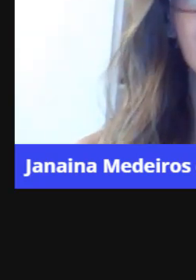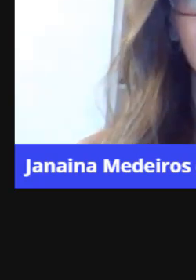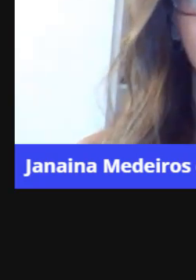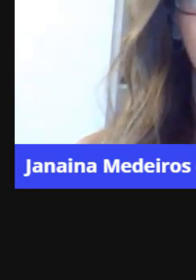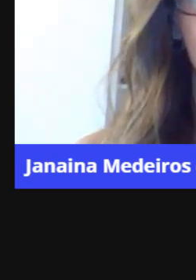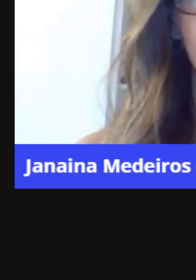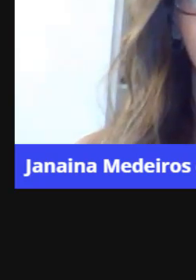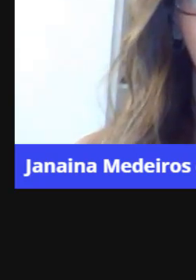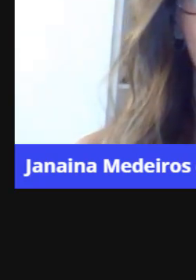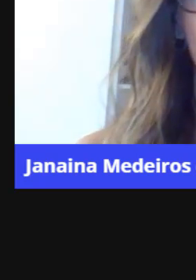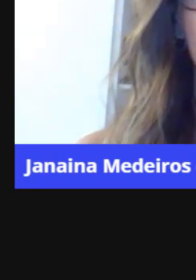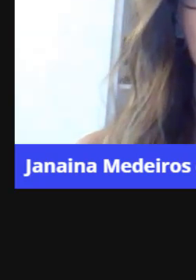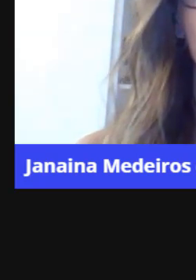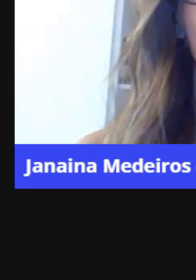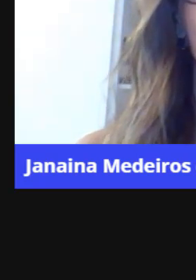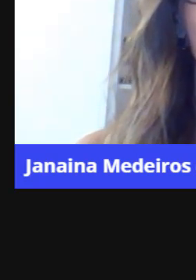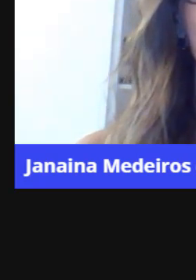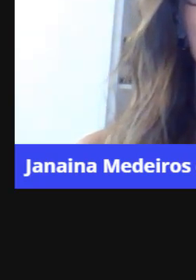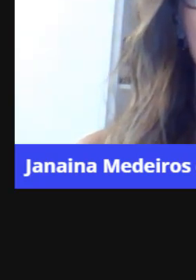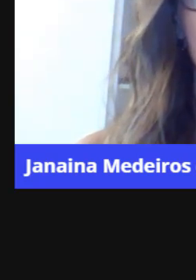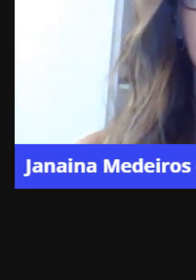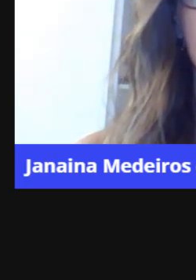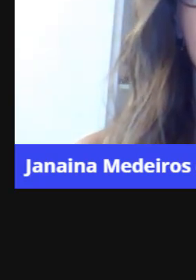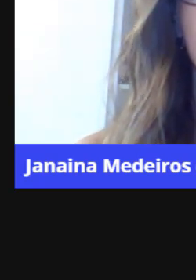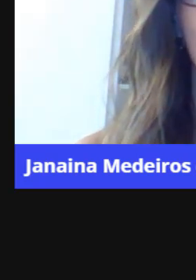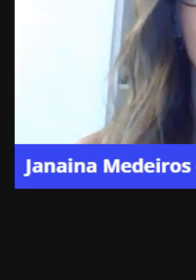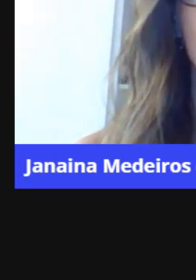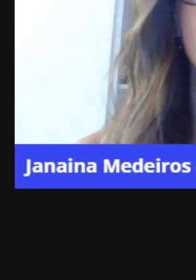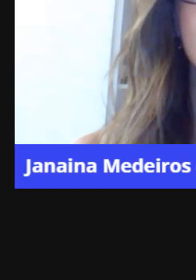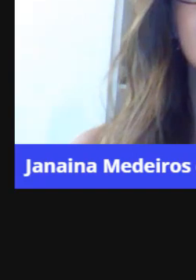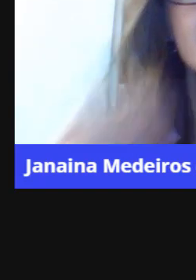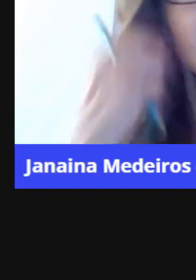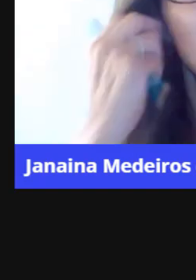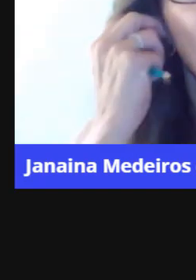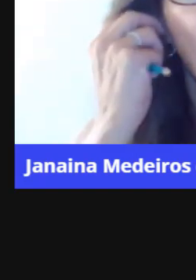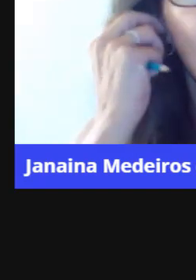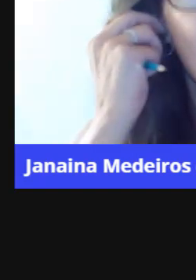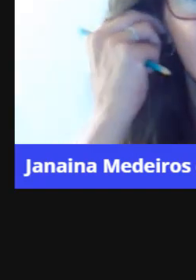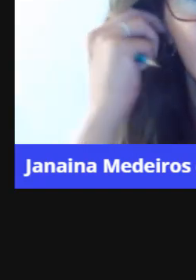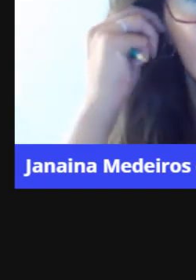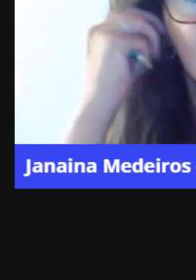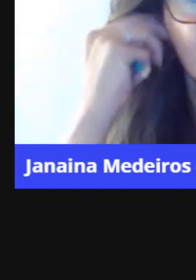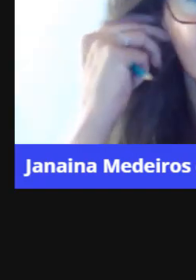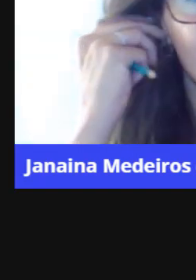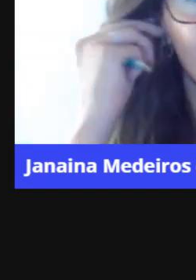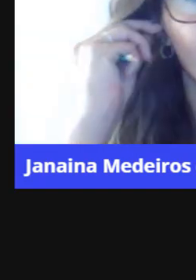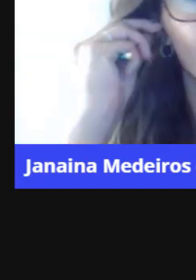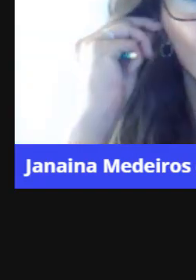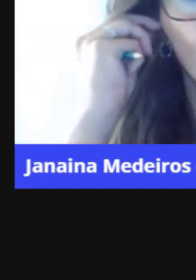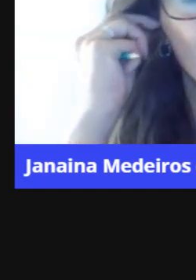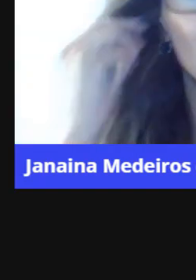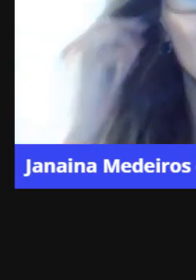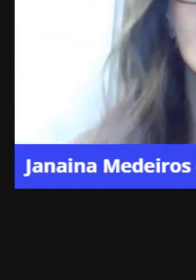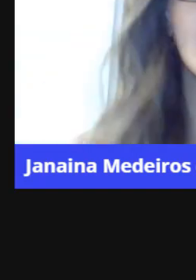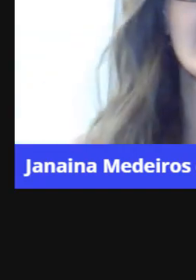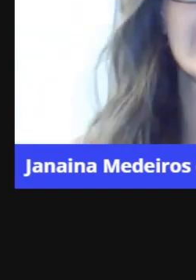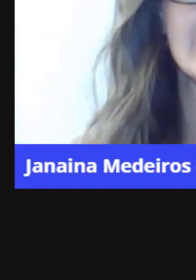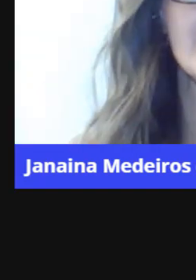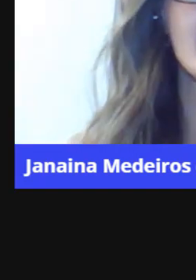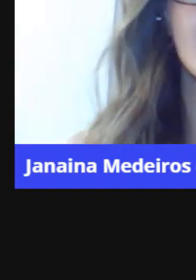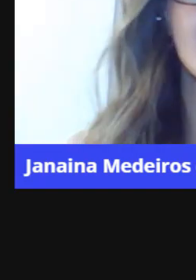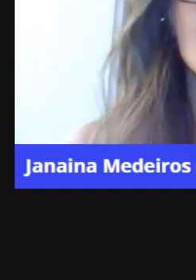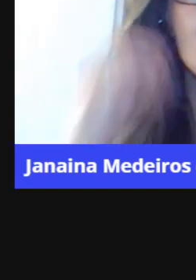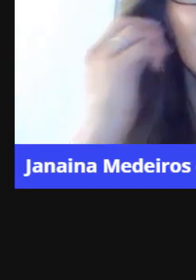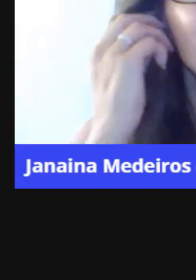bem-vindos à nossa Formações Pedagógicas Online. Eu sou a professora